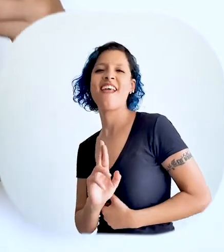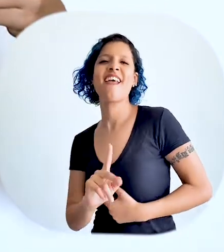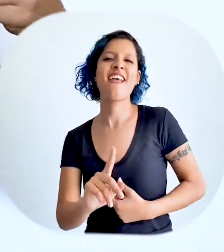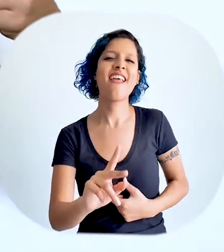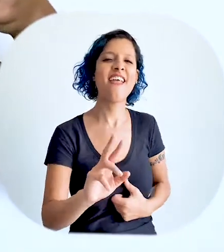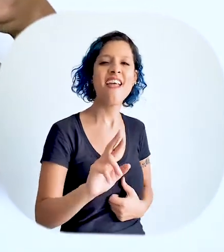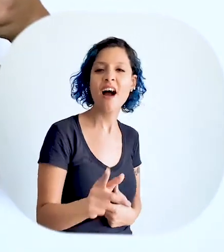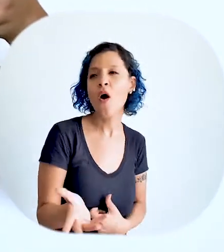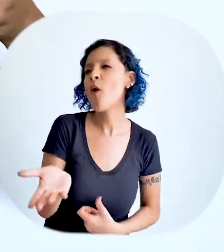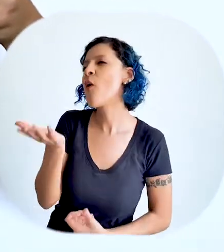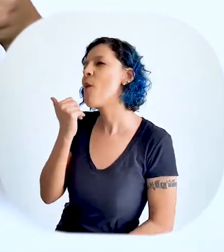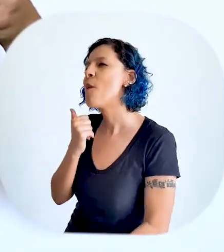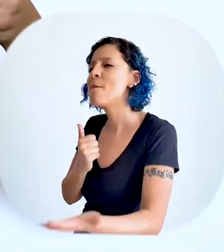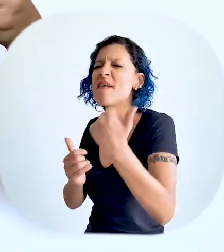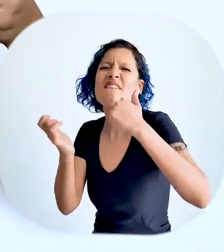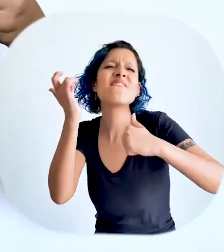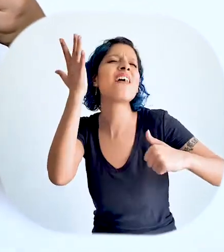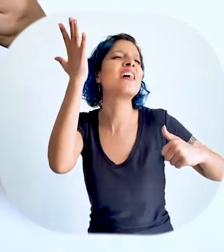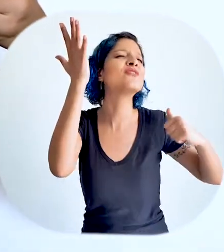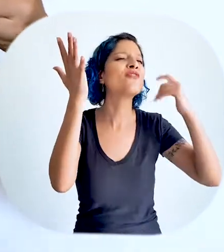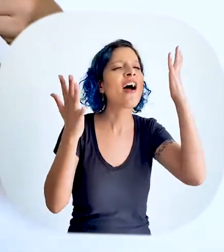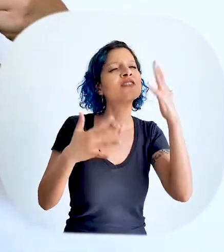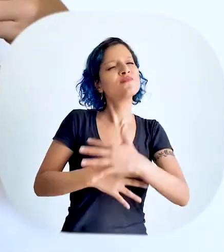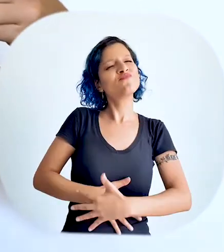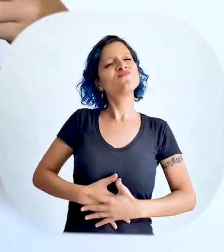Quero comida fácil.